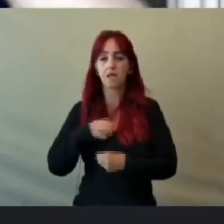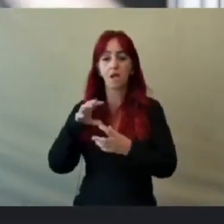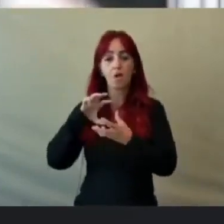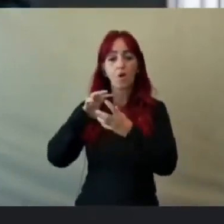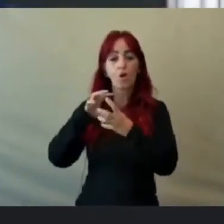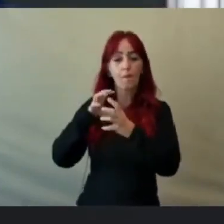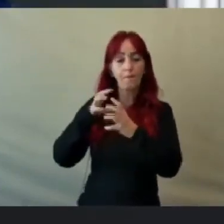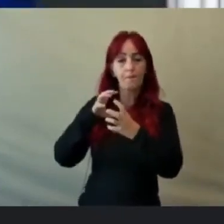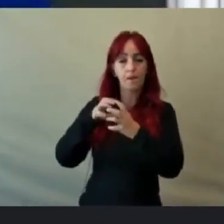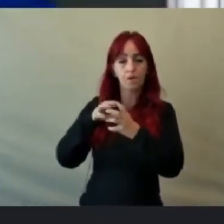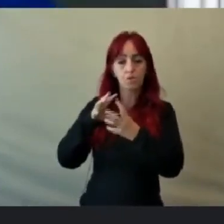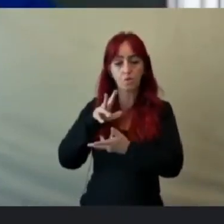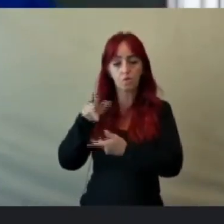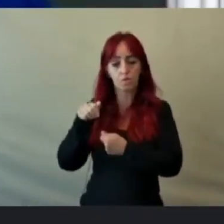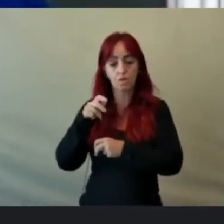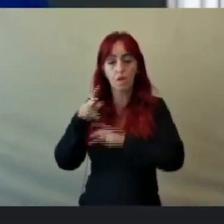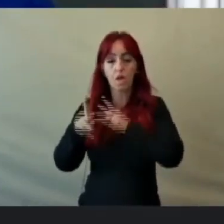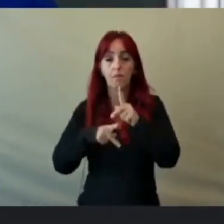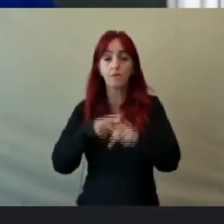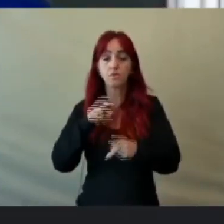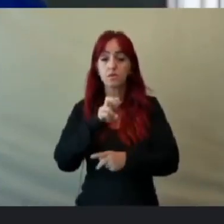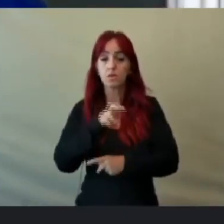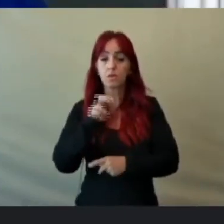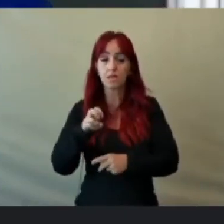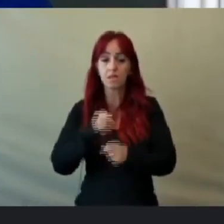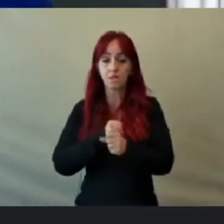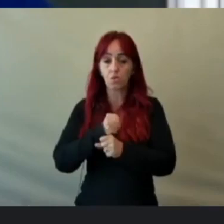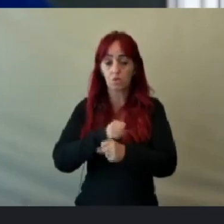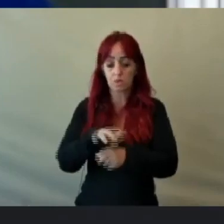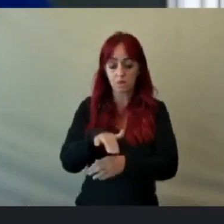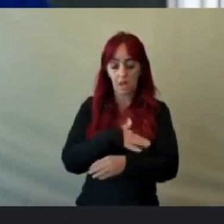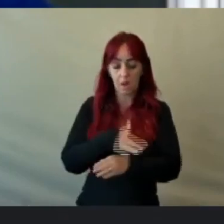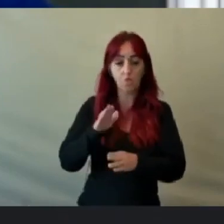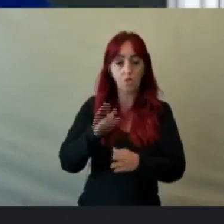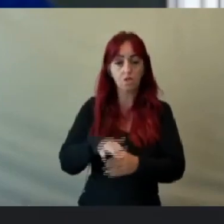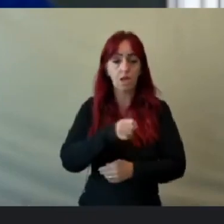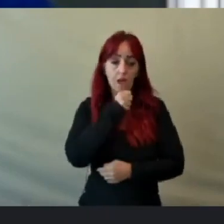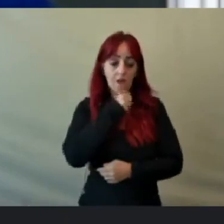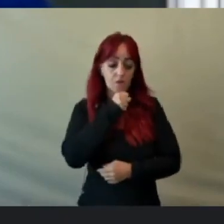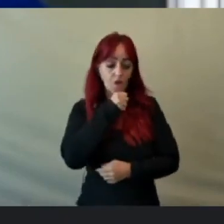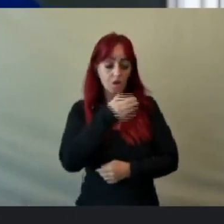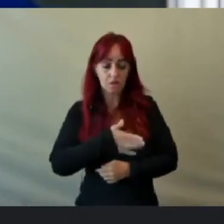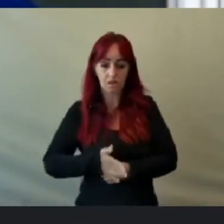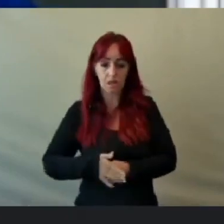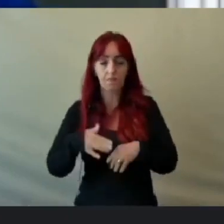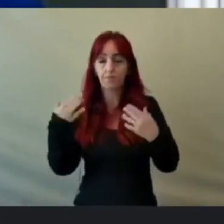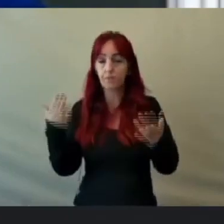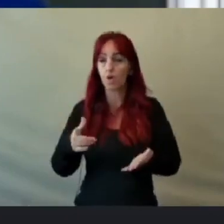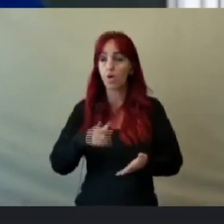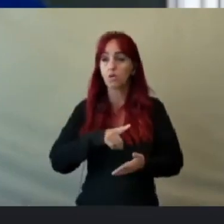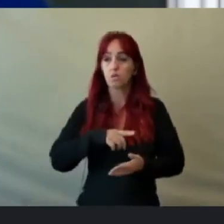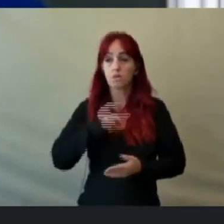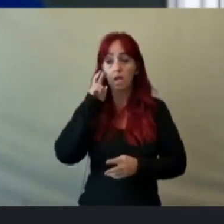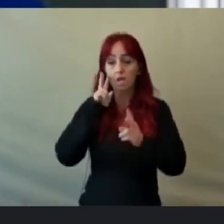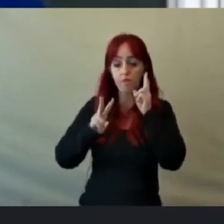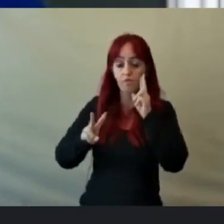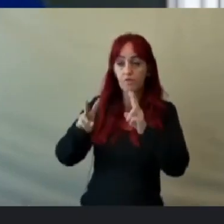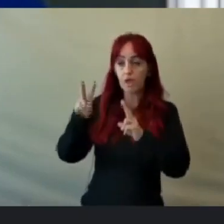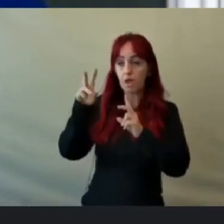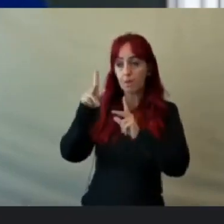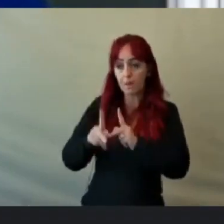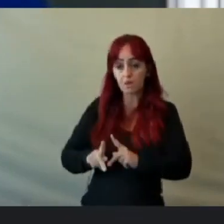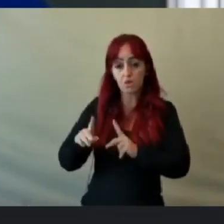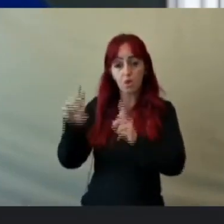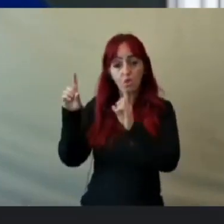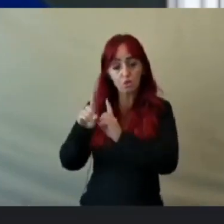idosas hoje se torna muito frequente a gente ver pessoas com deficiência transtorno mental nas ruas e elas são